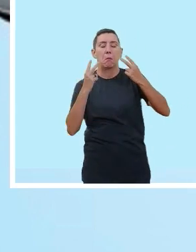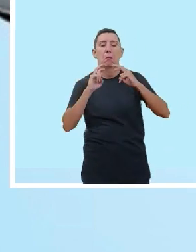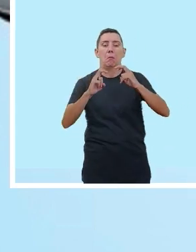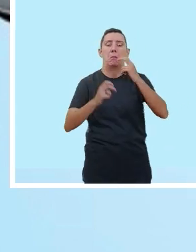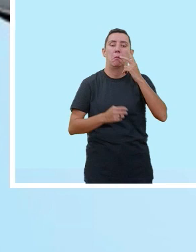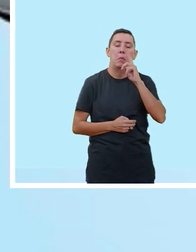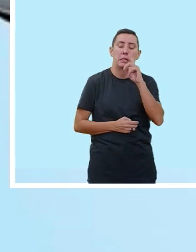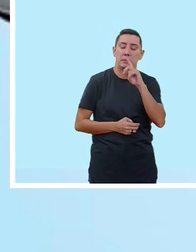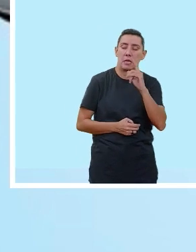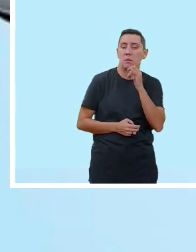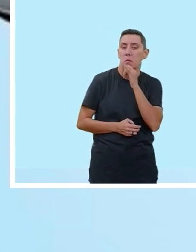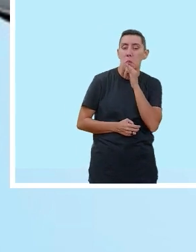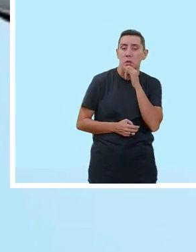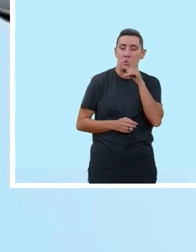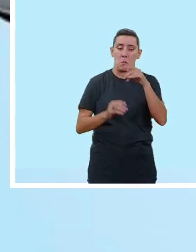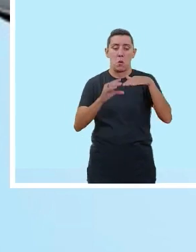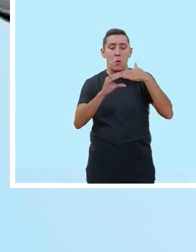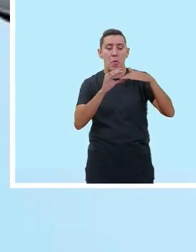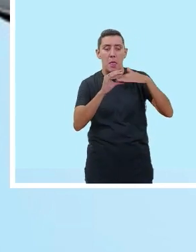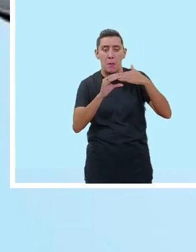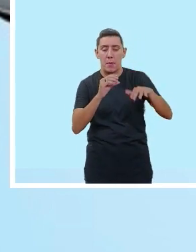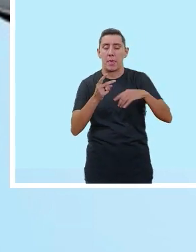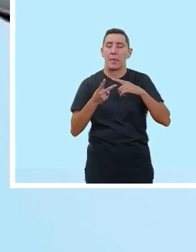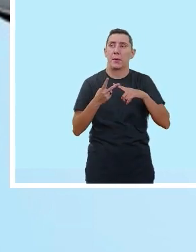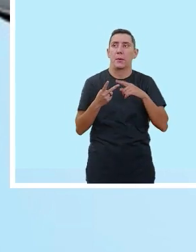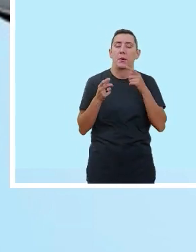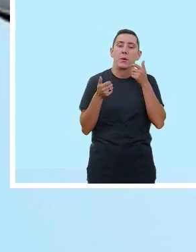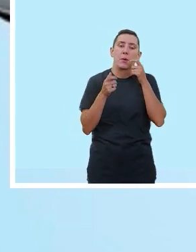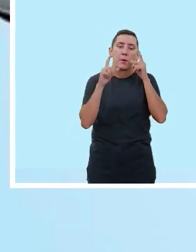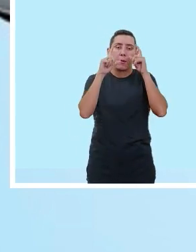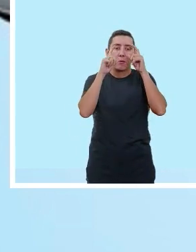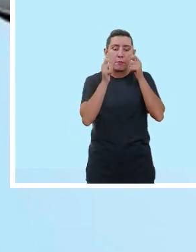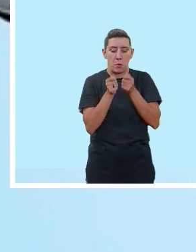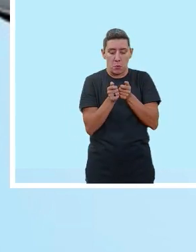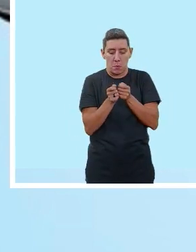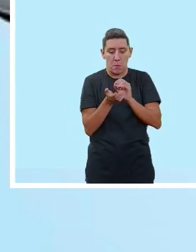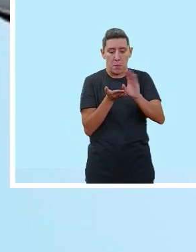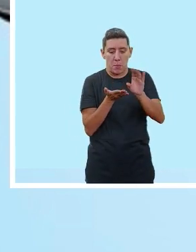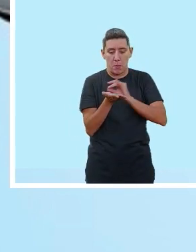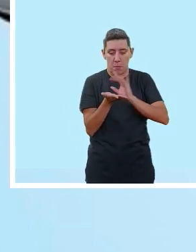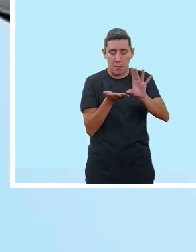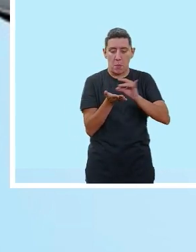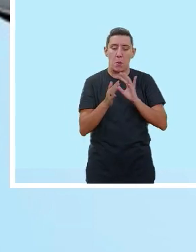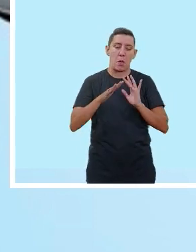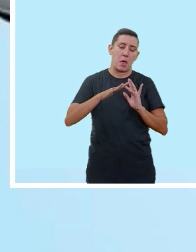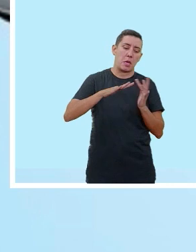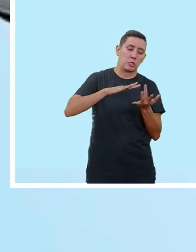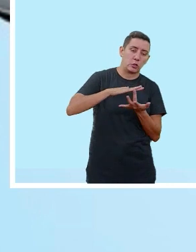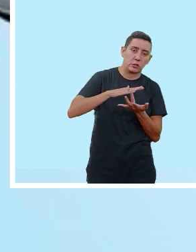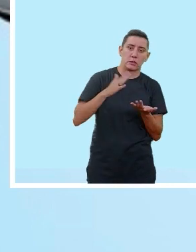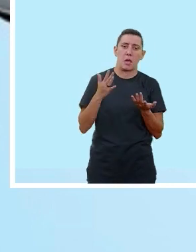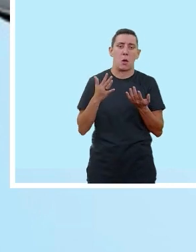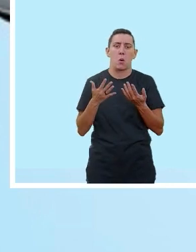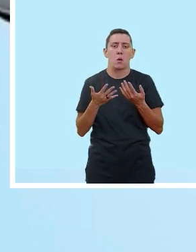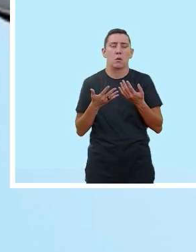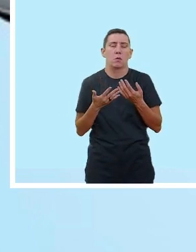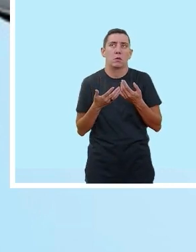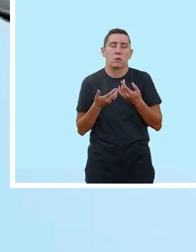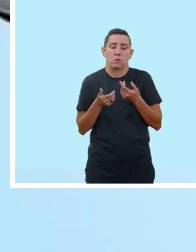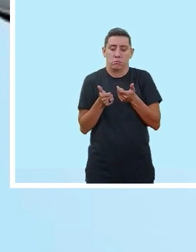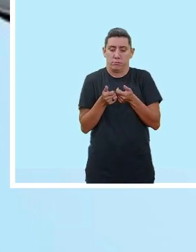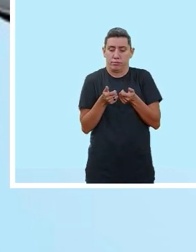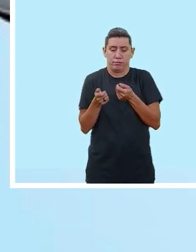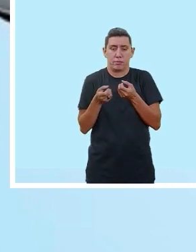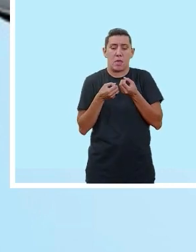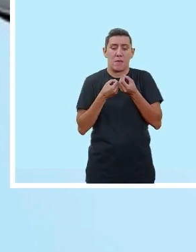está recebendo uma foto, você está conversando com um amigo através de uma rede social, esse dado que você está